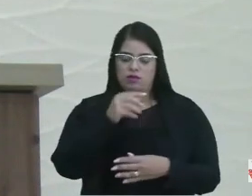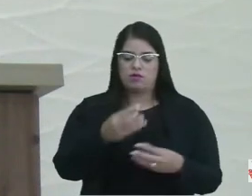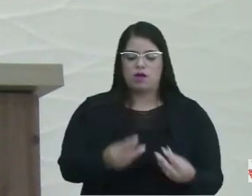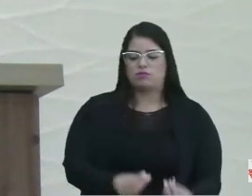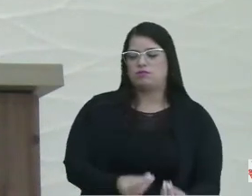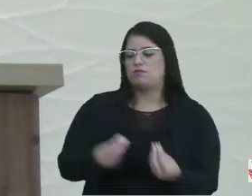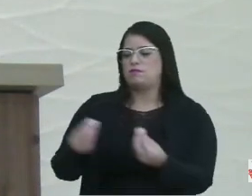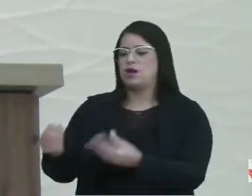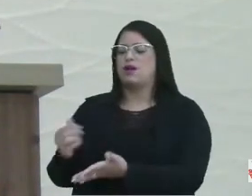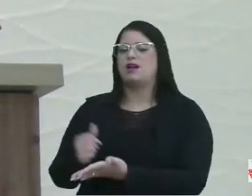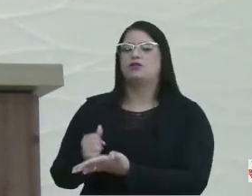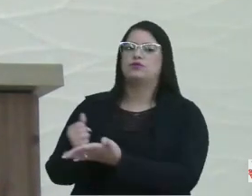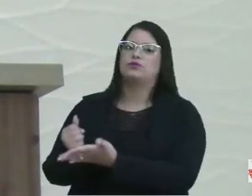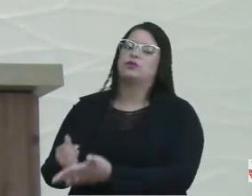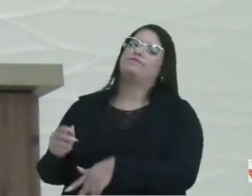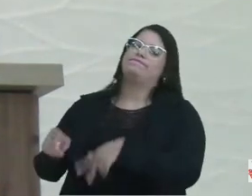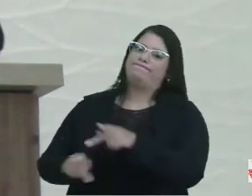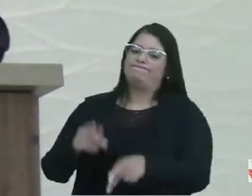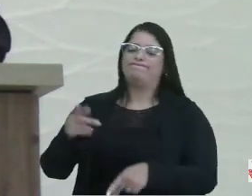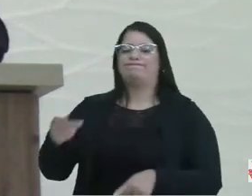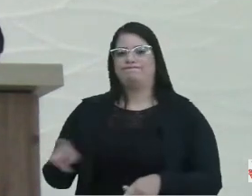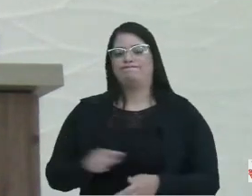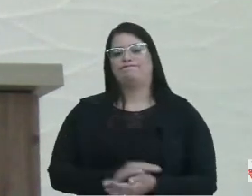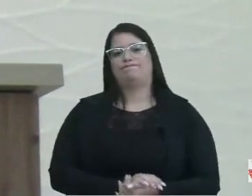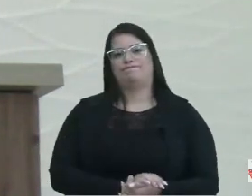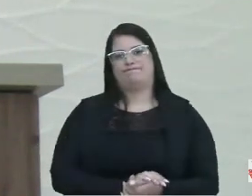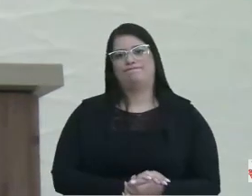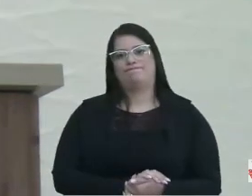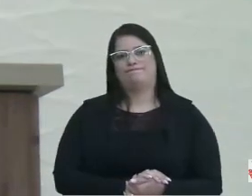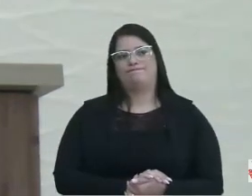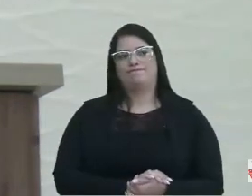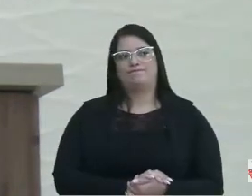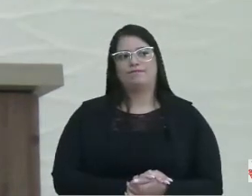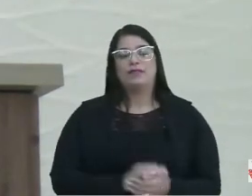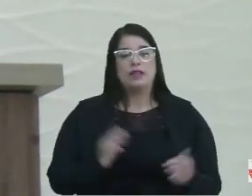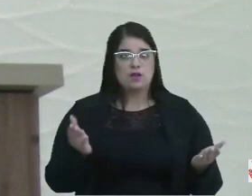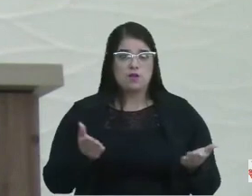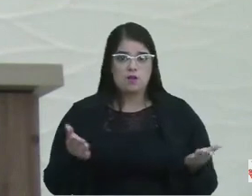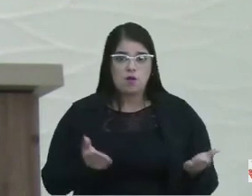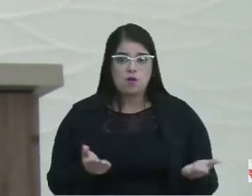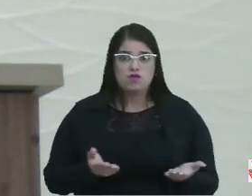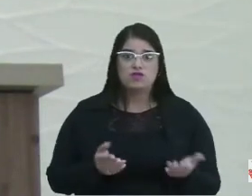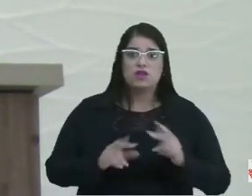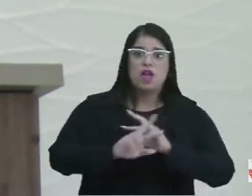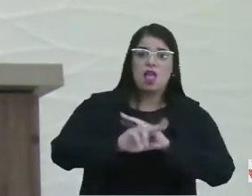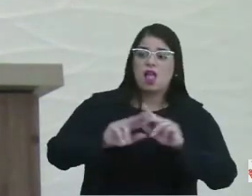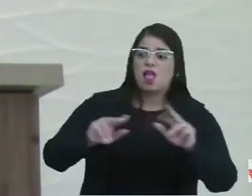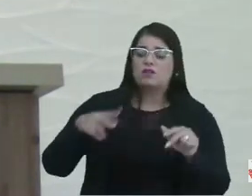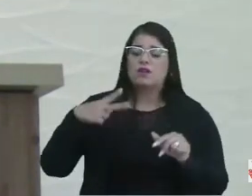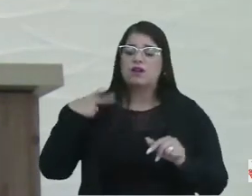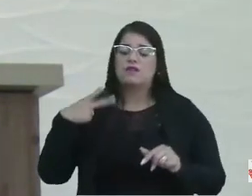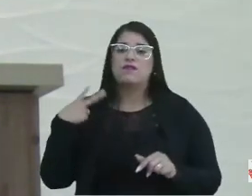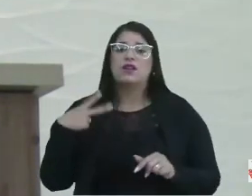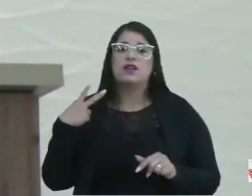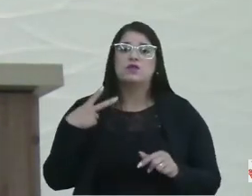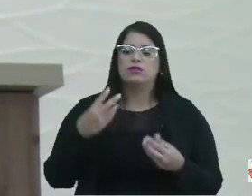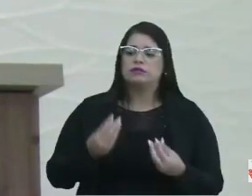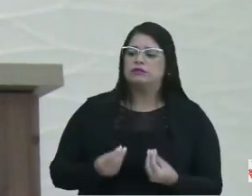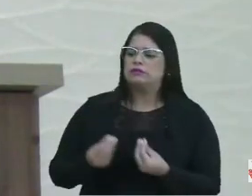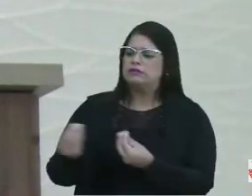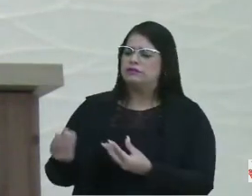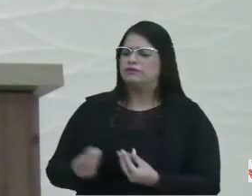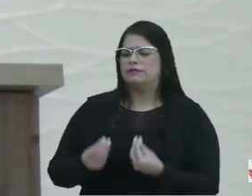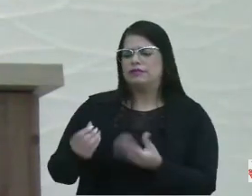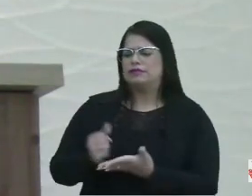Hoje, se não é grande parte dos vereadores aqui está levando caminhão de água para